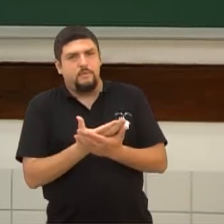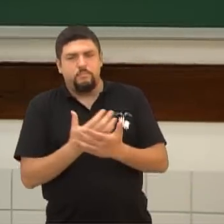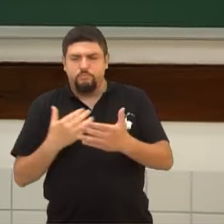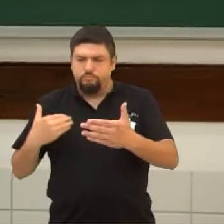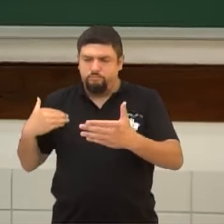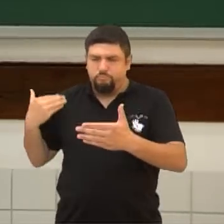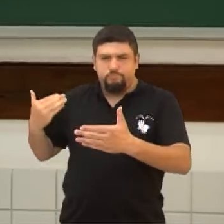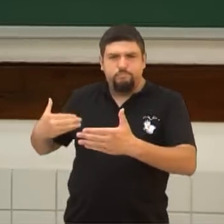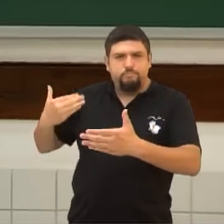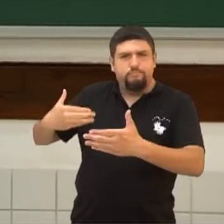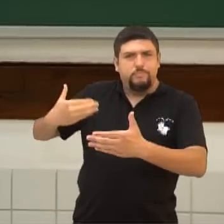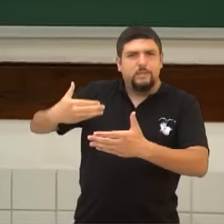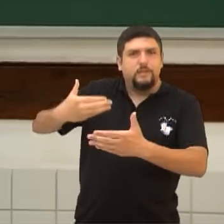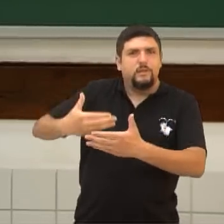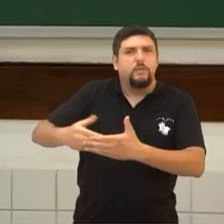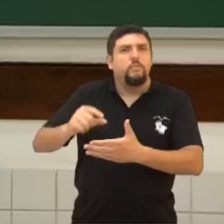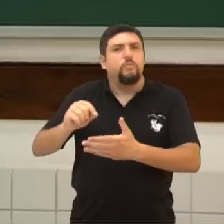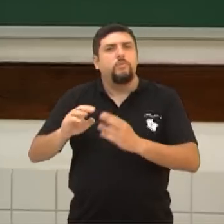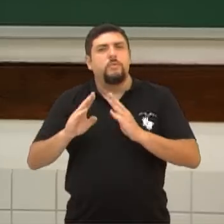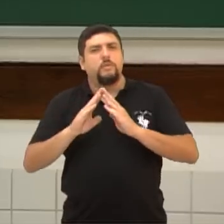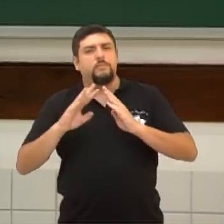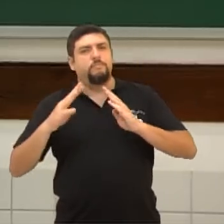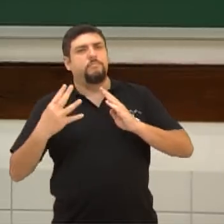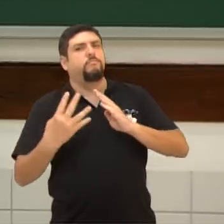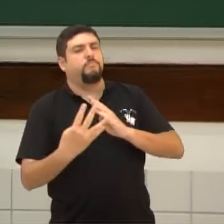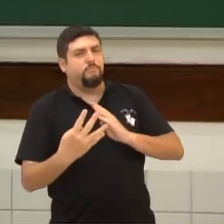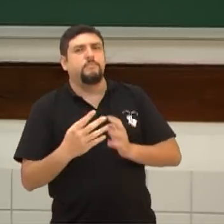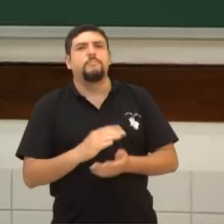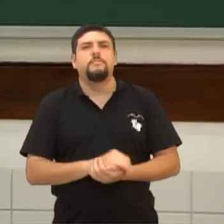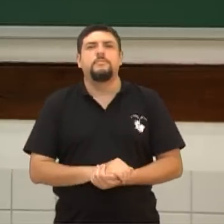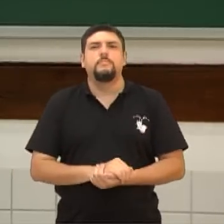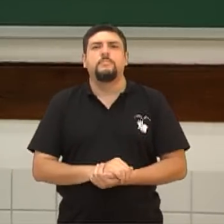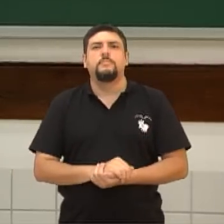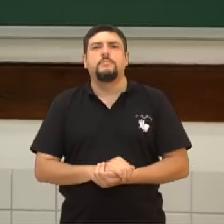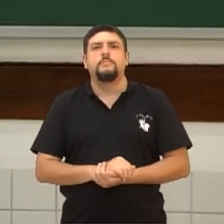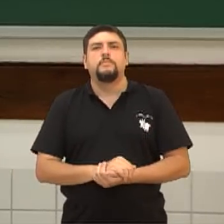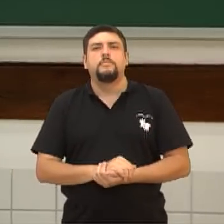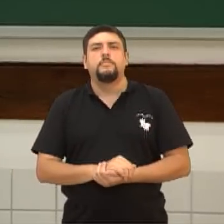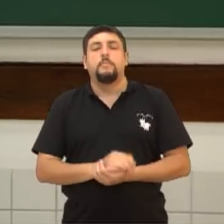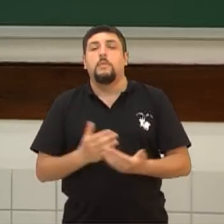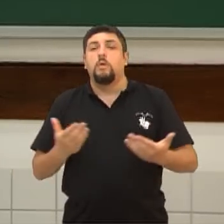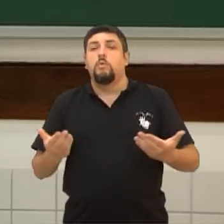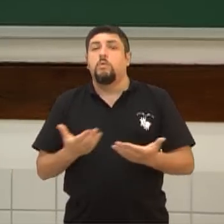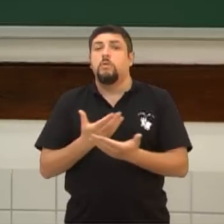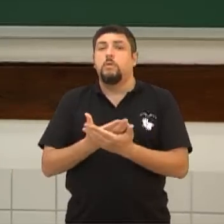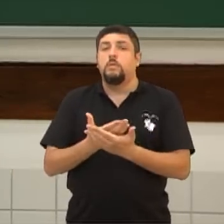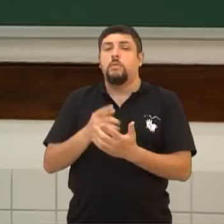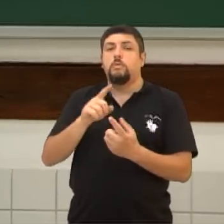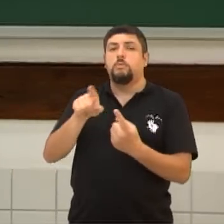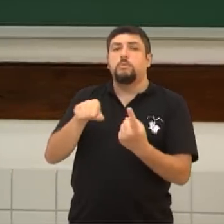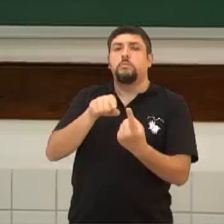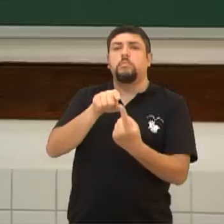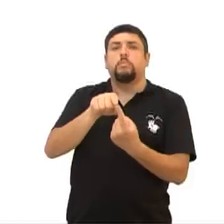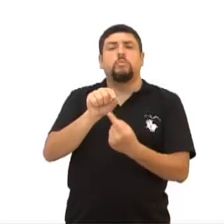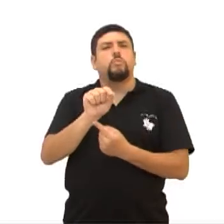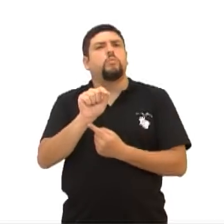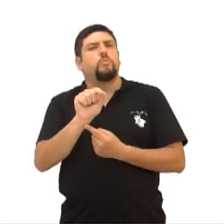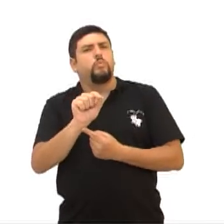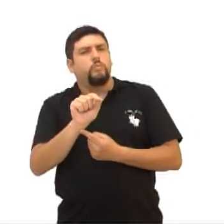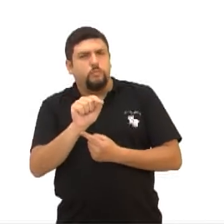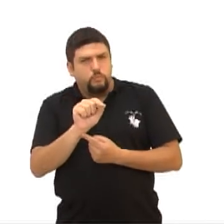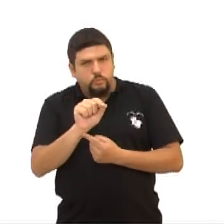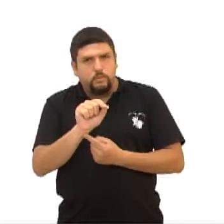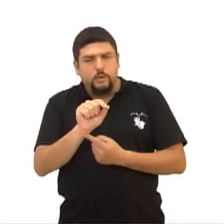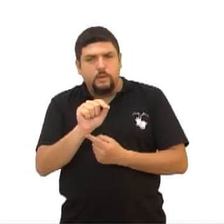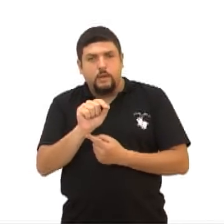fizemos durante esse período aí de quarentena, né? Os objetivos da aula de hoje, quais são, professora?